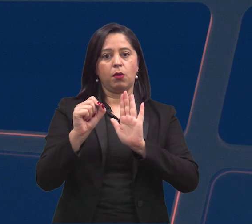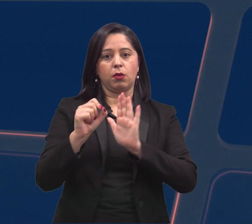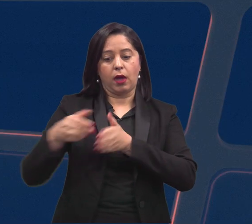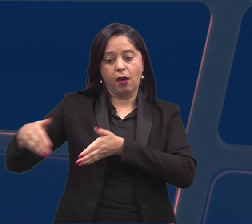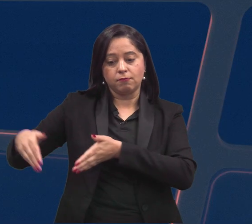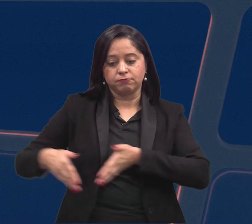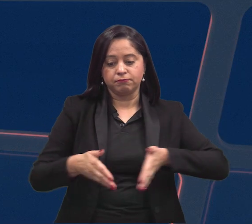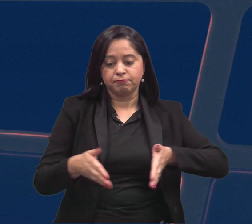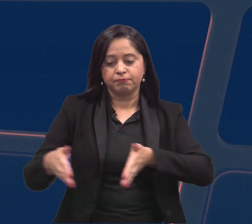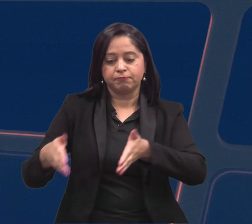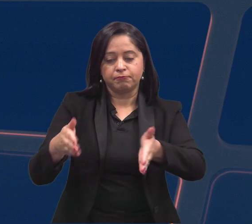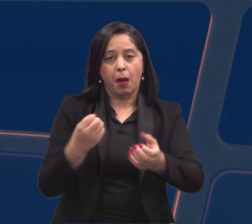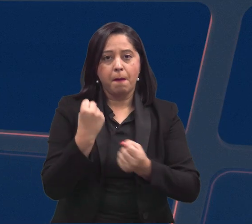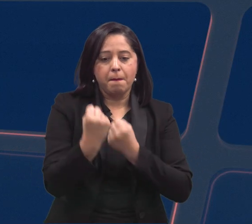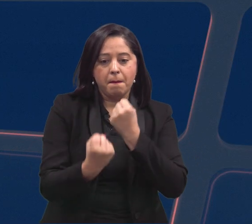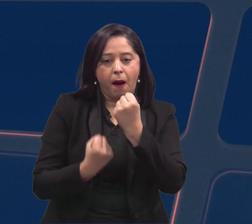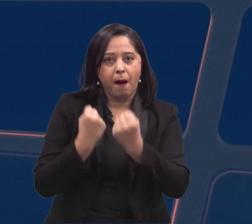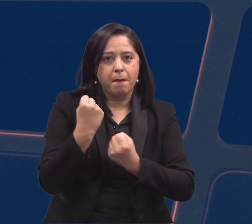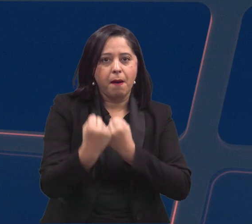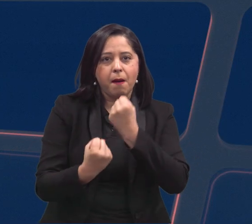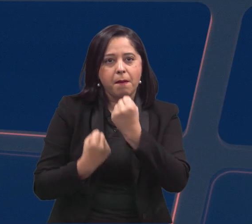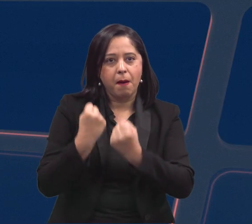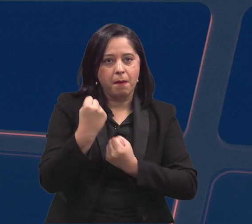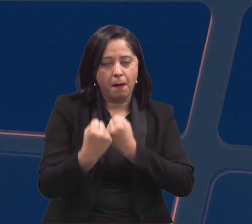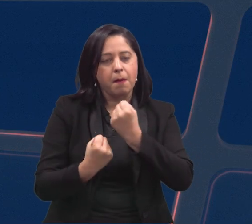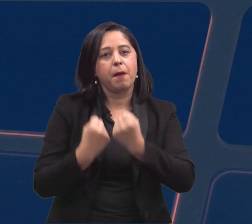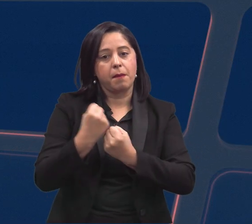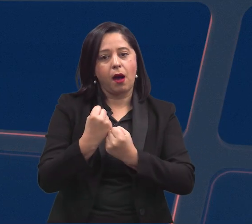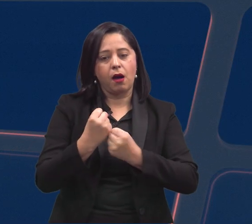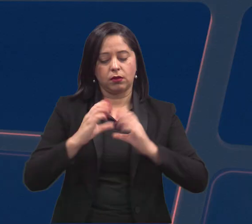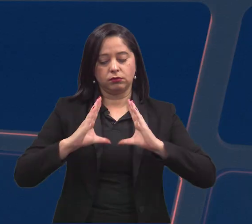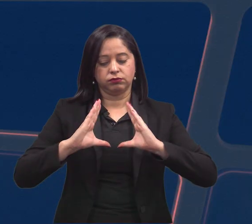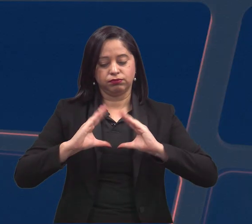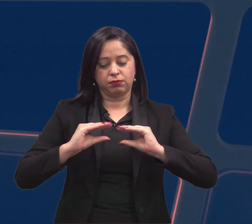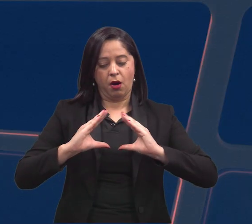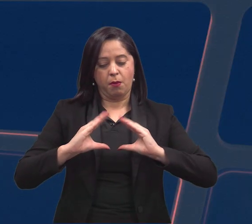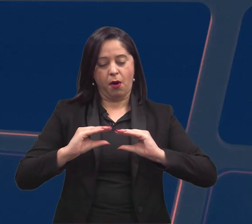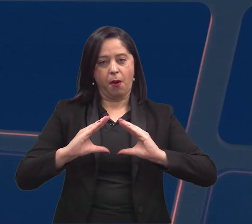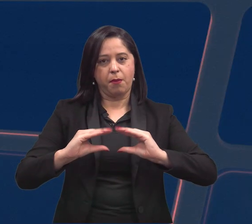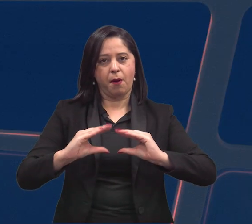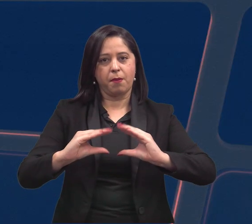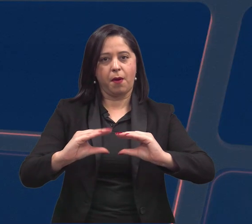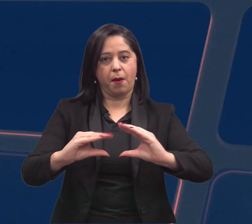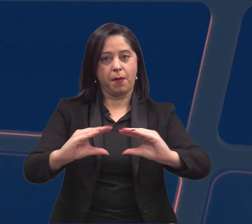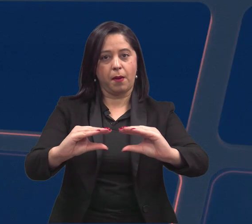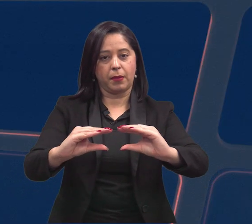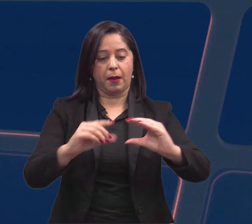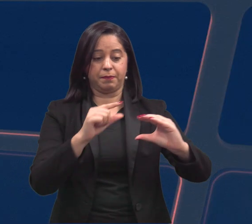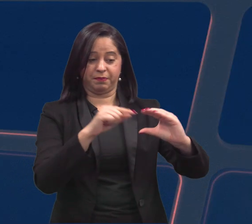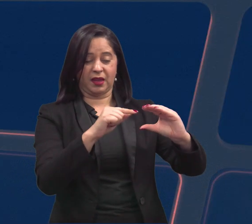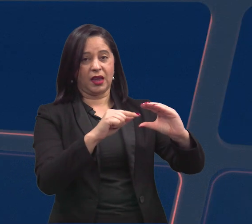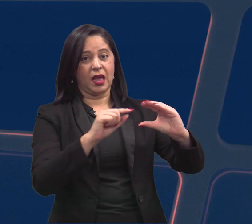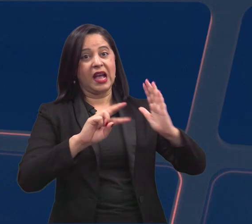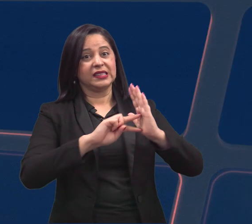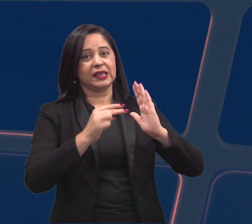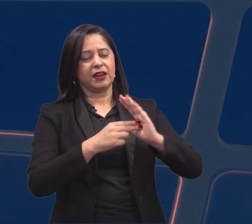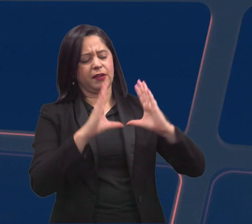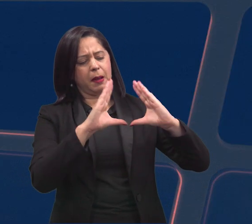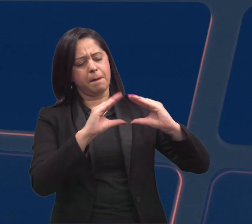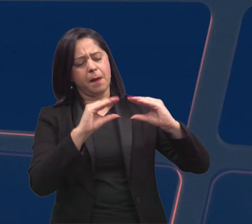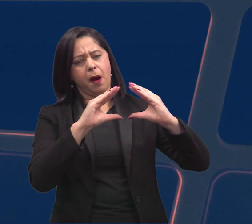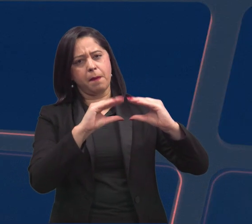Prefeitura a implantar a primeira pista de tartan oficial de atletismo na cidade. A pista de tartan é uma